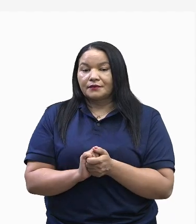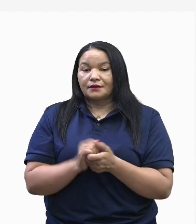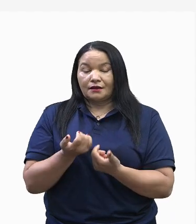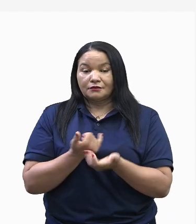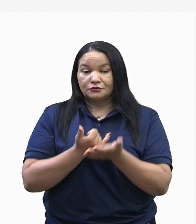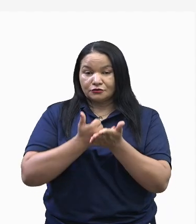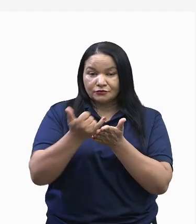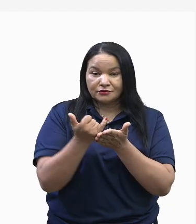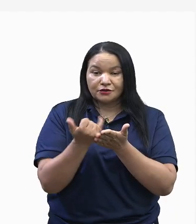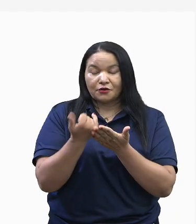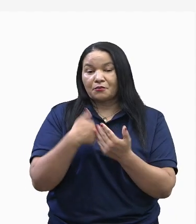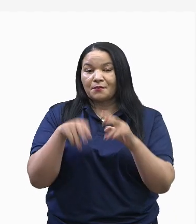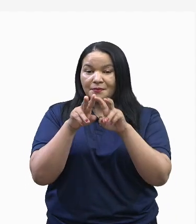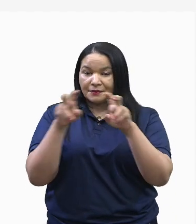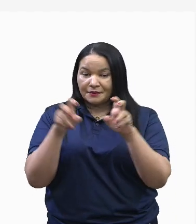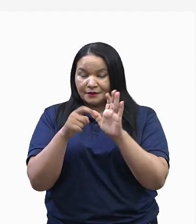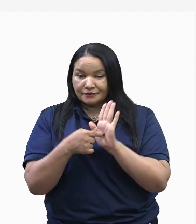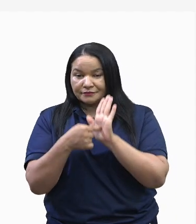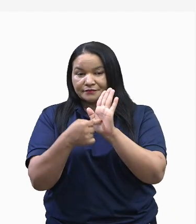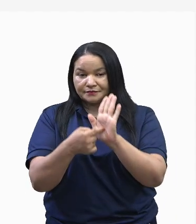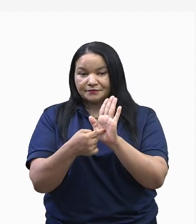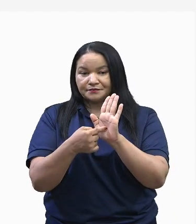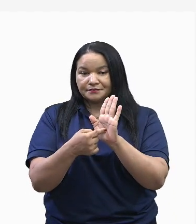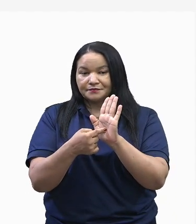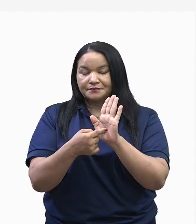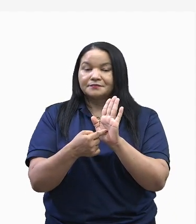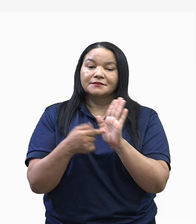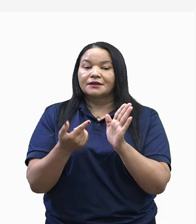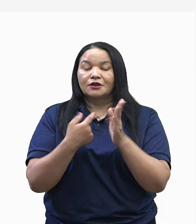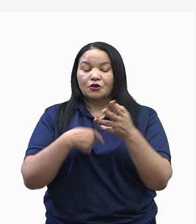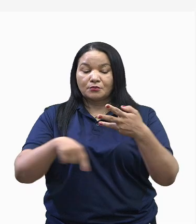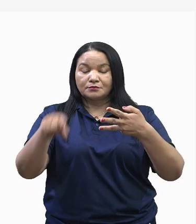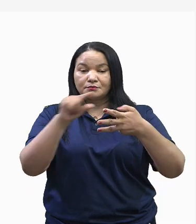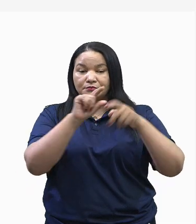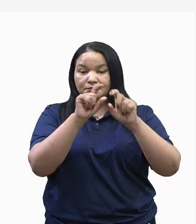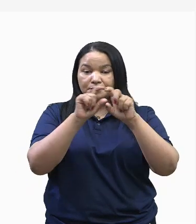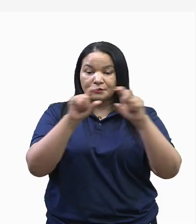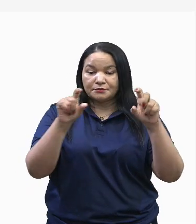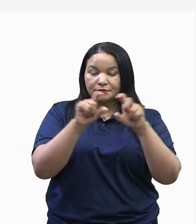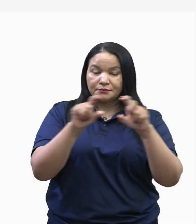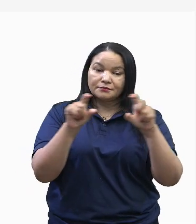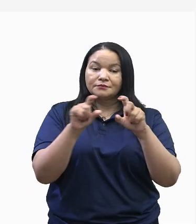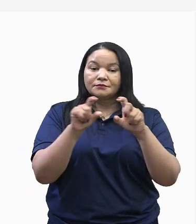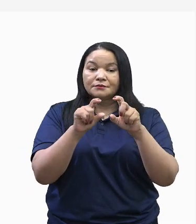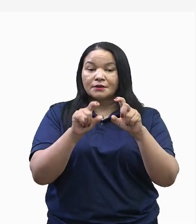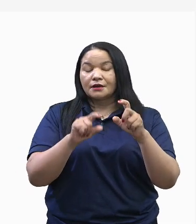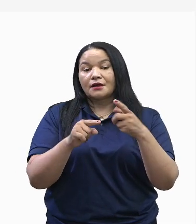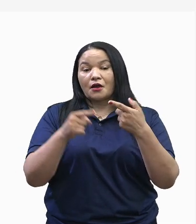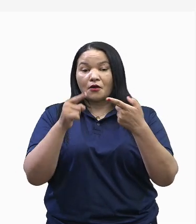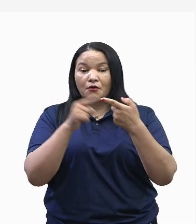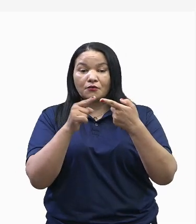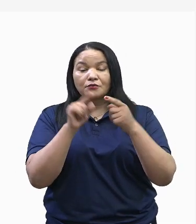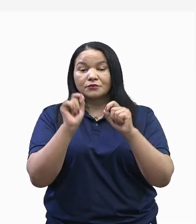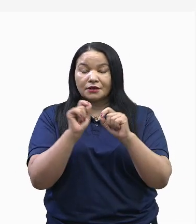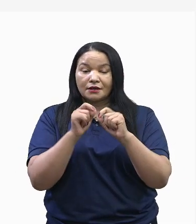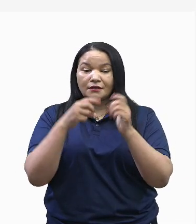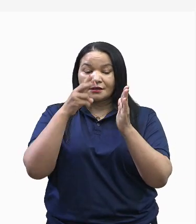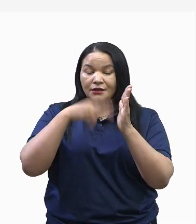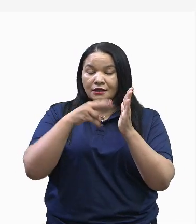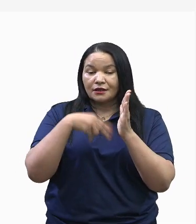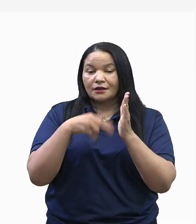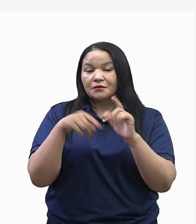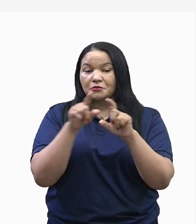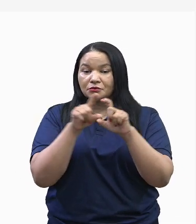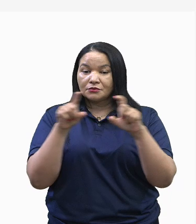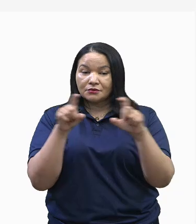apresenta a temática, né? Então, esse primeiro parágrafo que nós lemos sobre